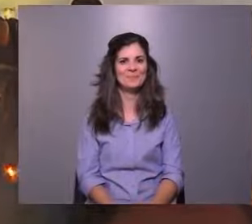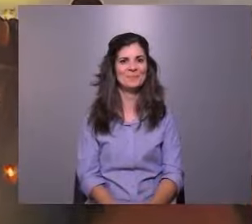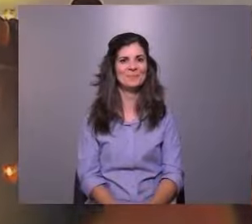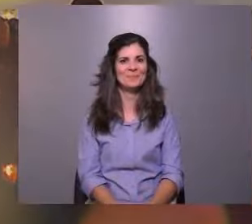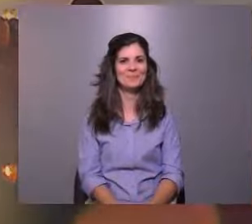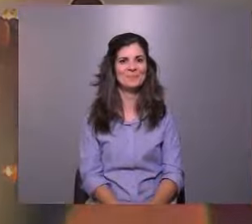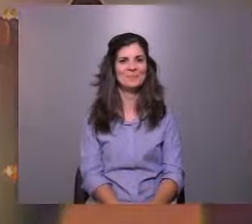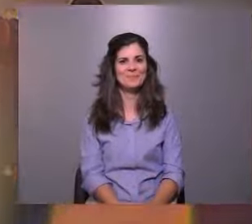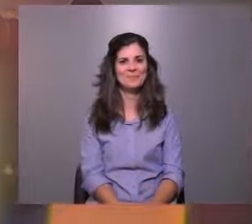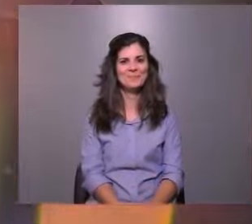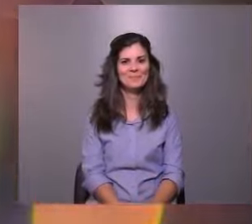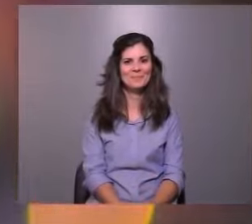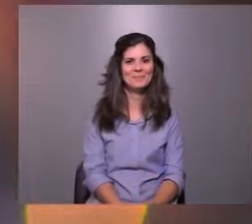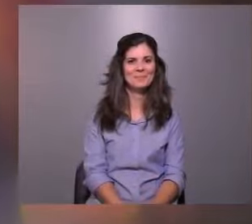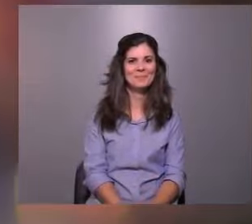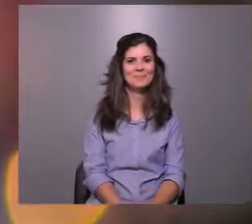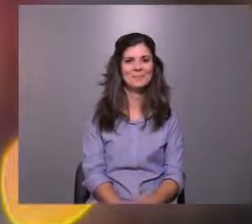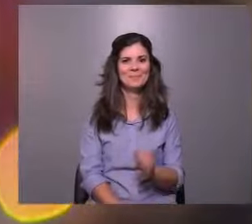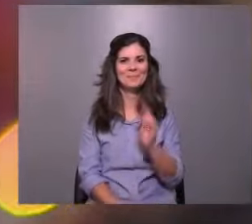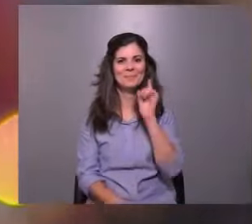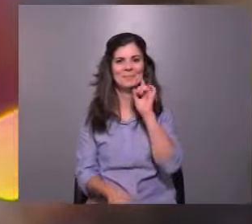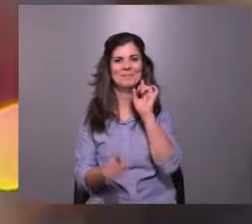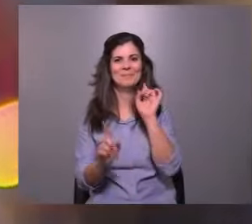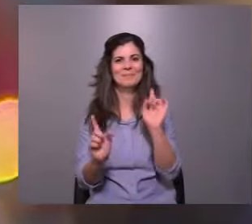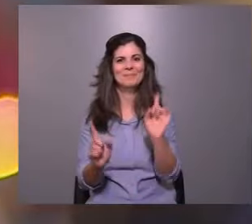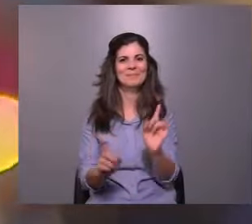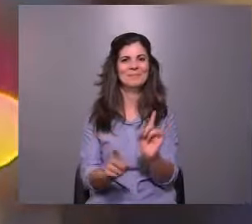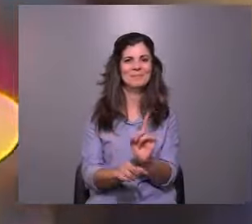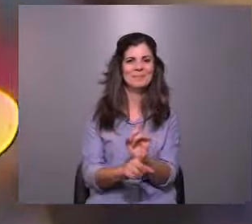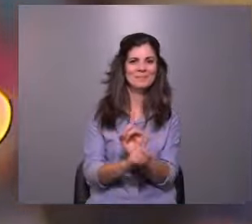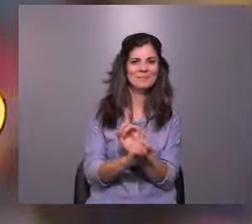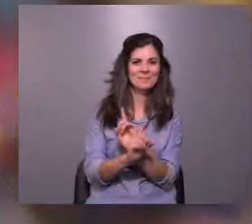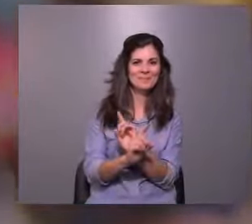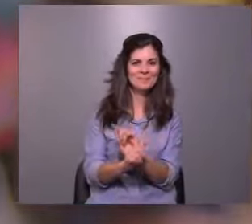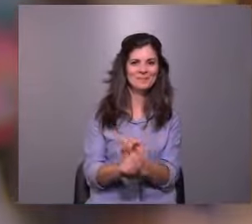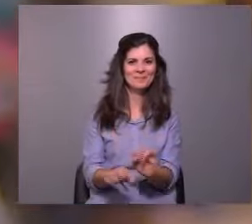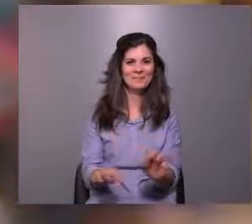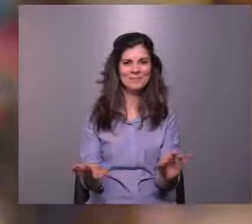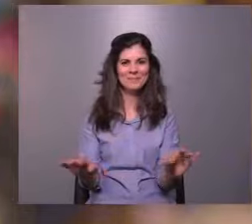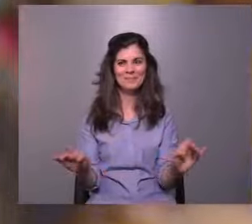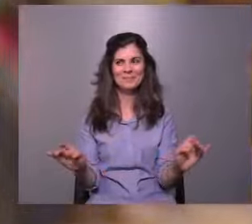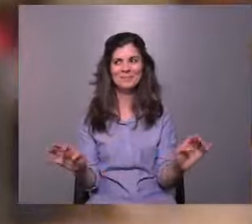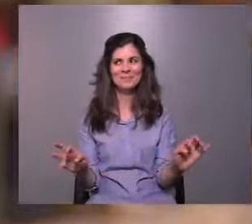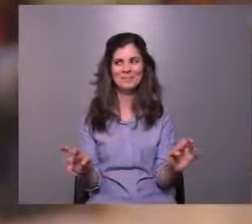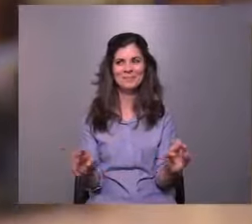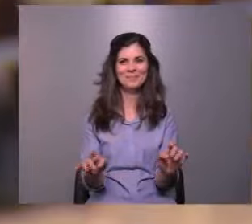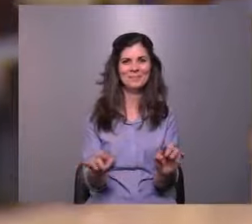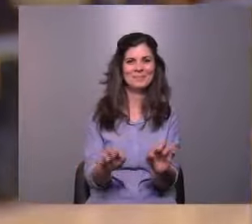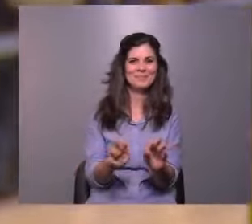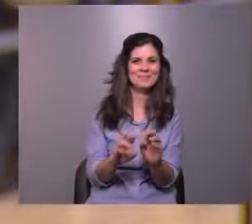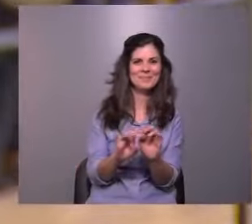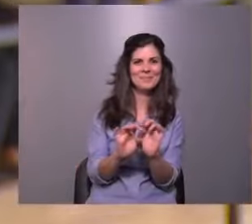ó meu Jesus, perdoai-nos e livrai-nos do fogo do inferno.